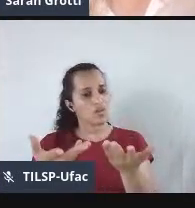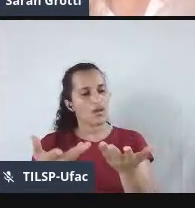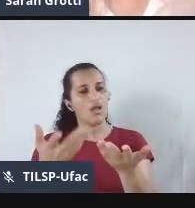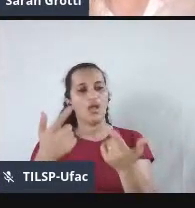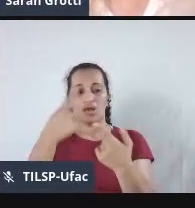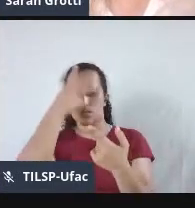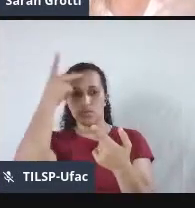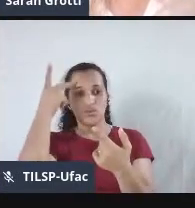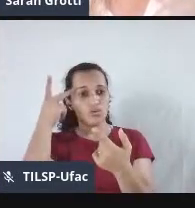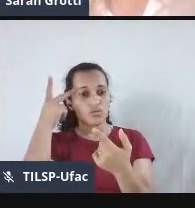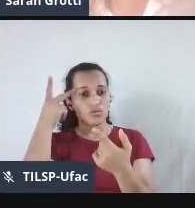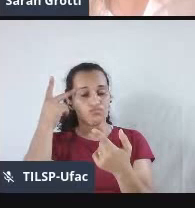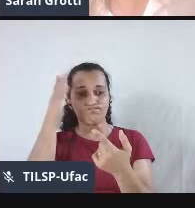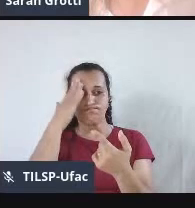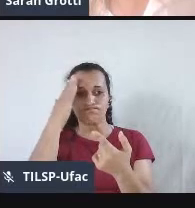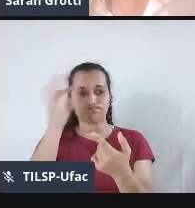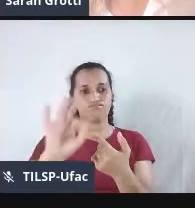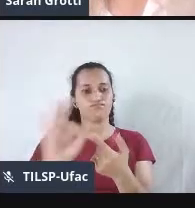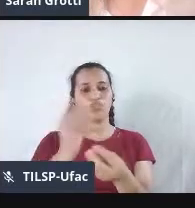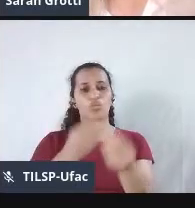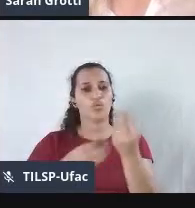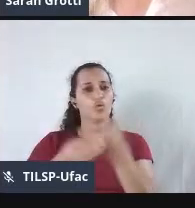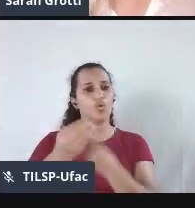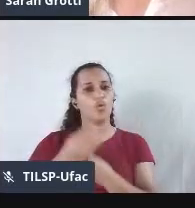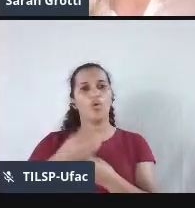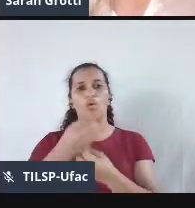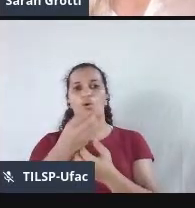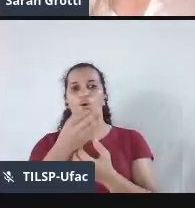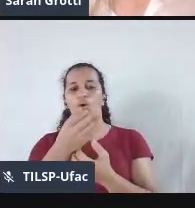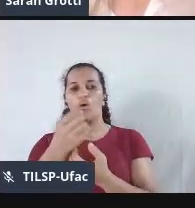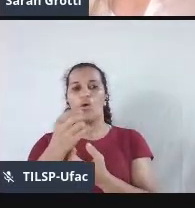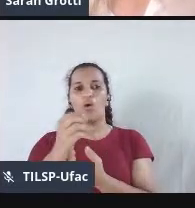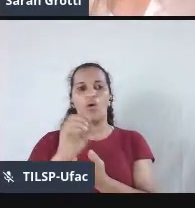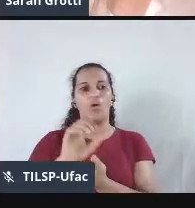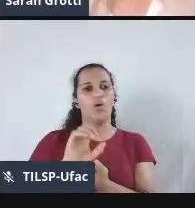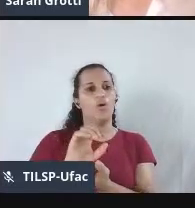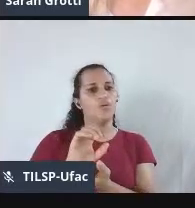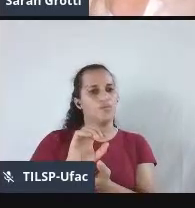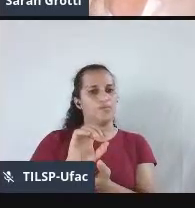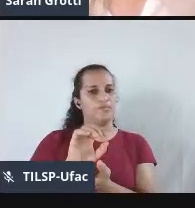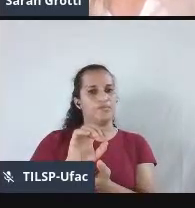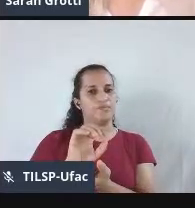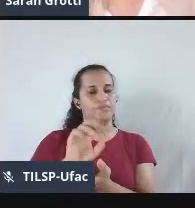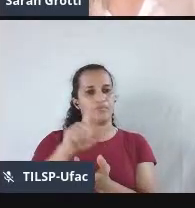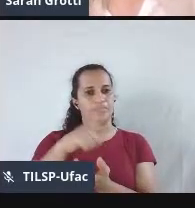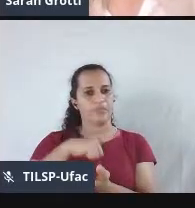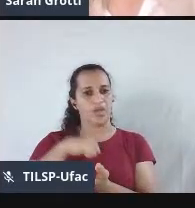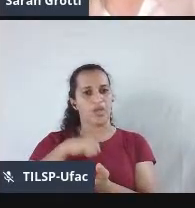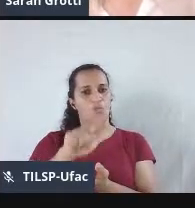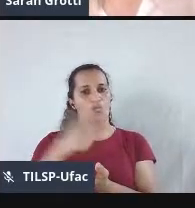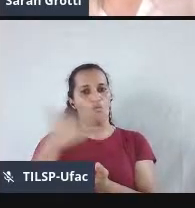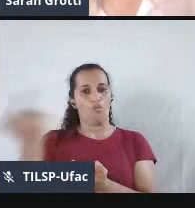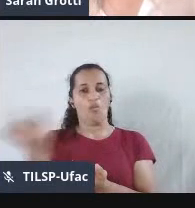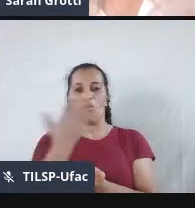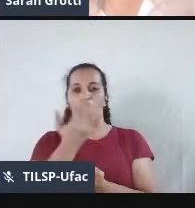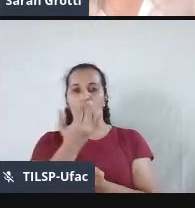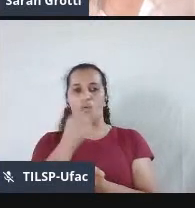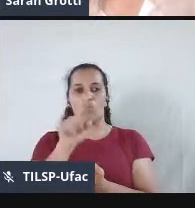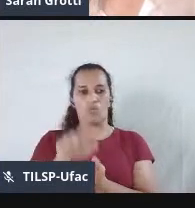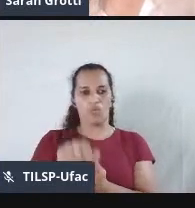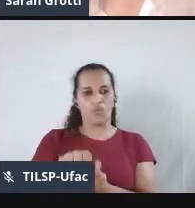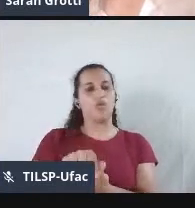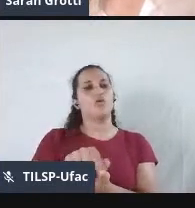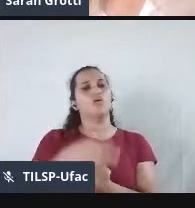Tipo, a pessoa suplementa com clorela, espirulina, pensando que tem B12. É o que a gente fala que são os análogos, né?